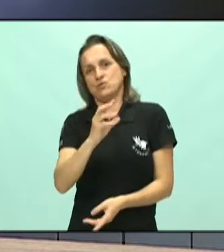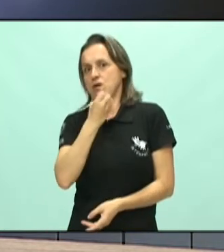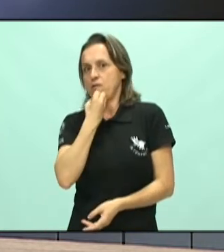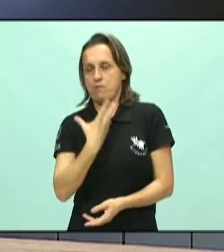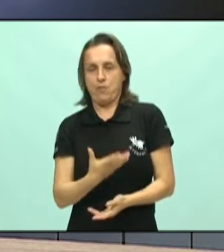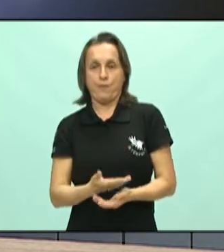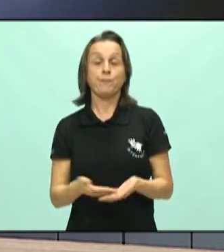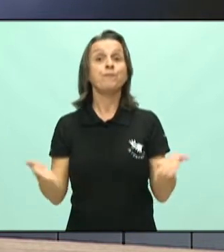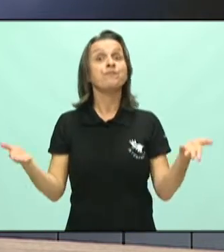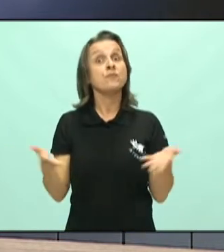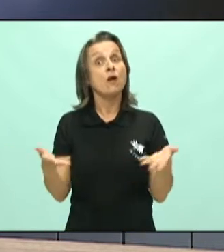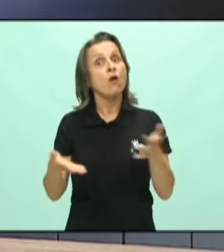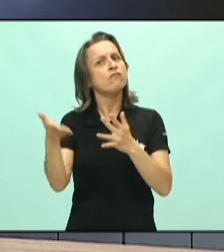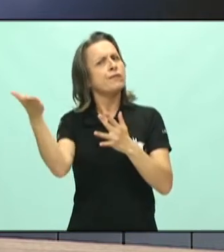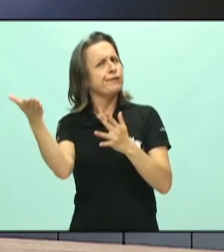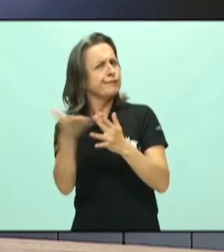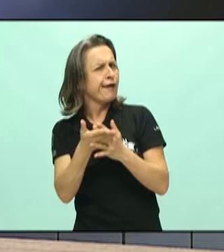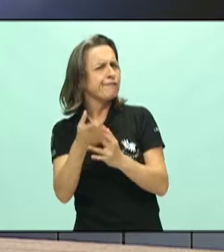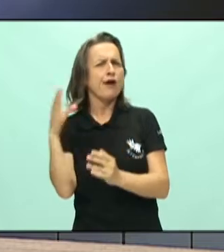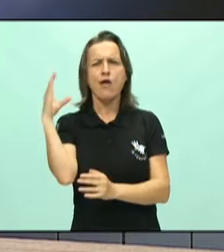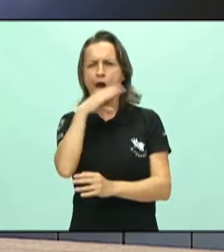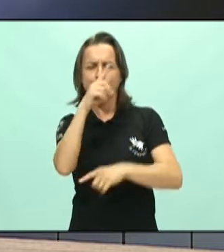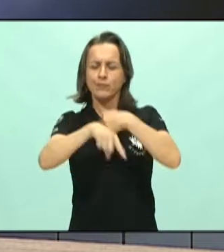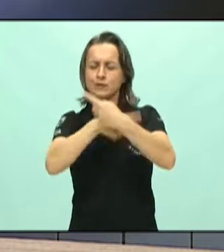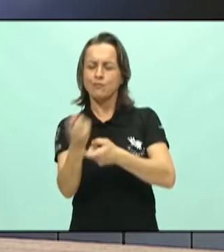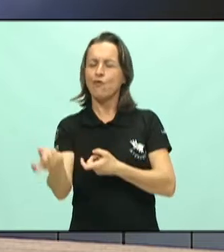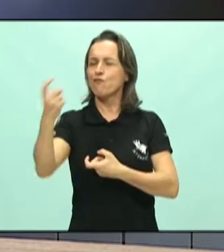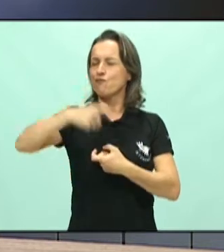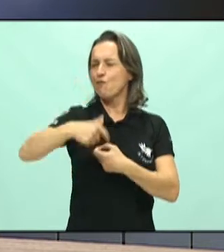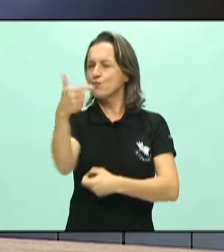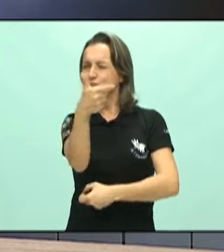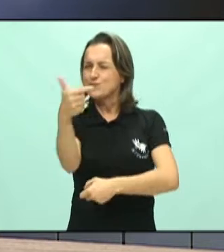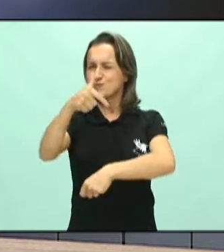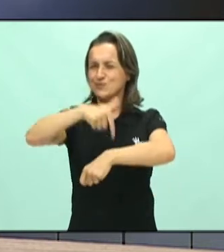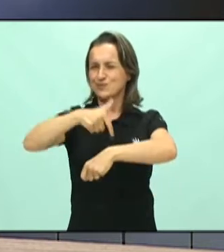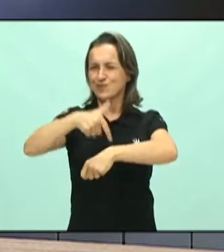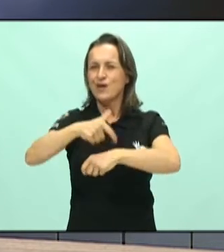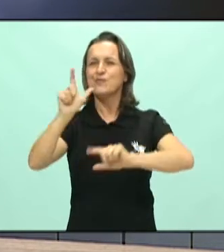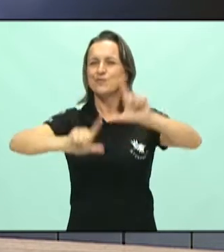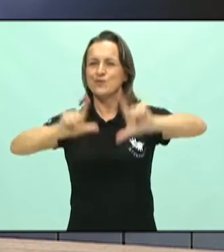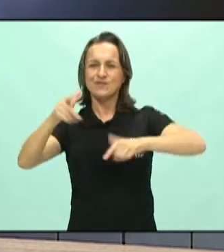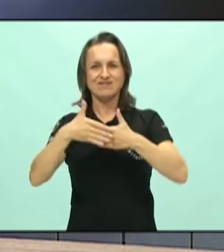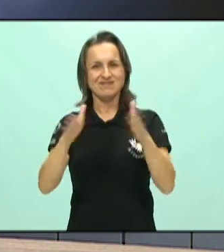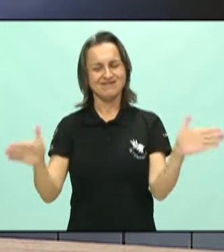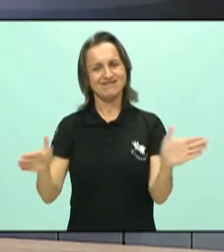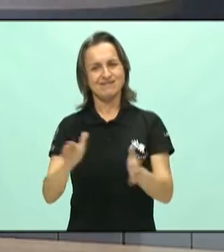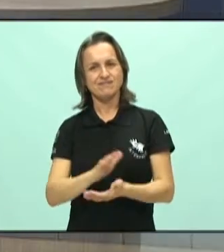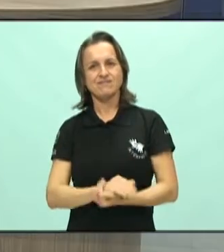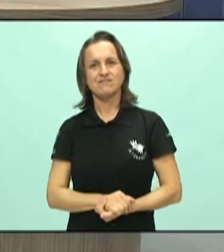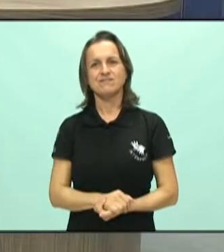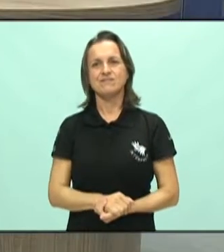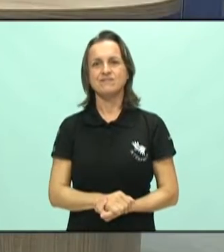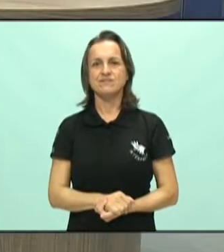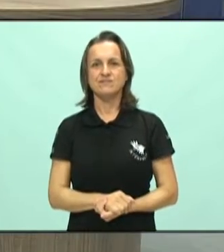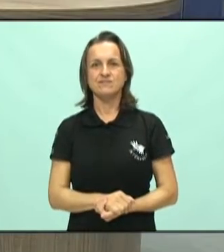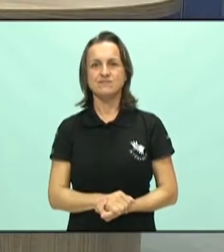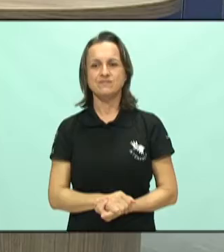rápido intervalo. Já voltamos com o segundo bloco do Câmara Aberta. Até já.